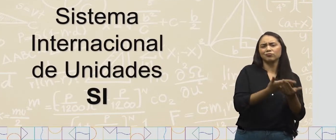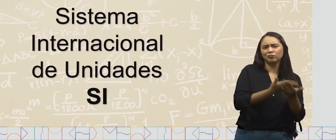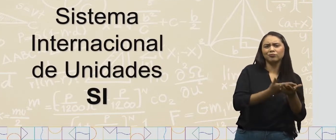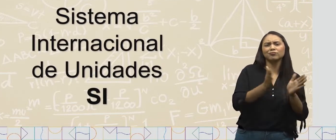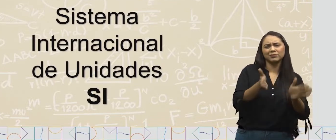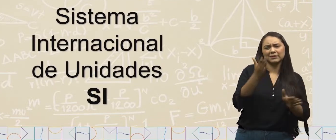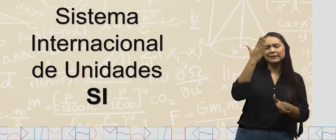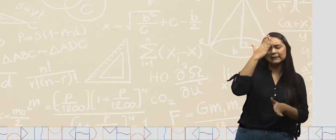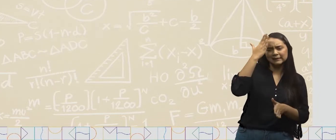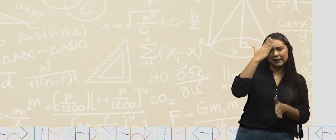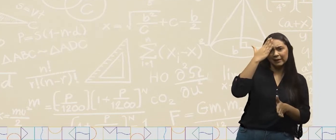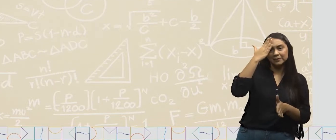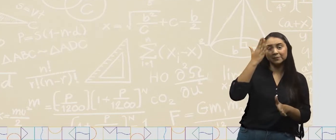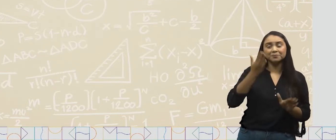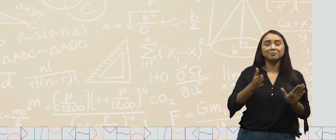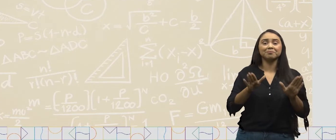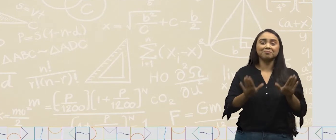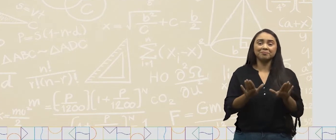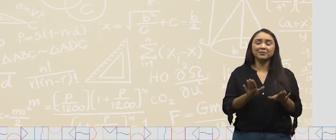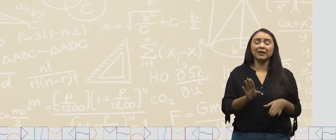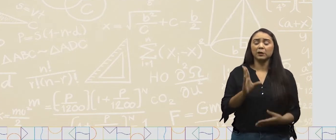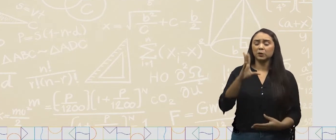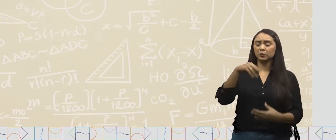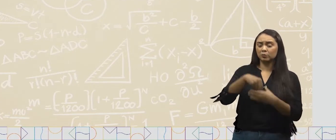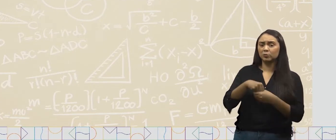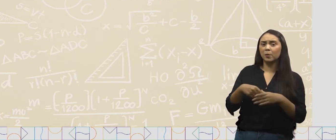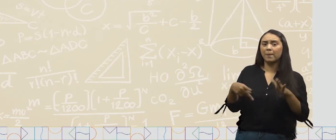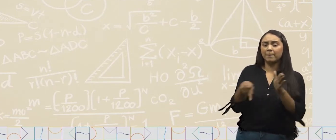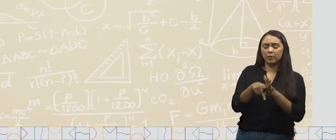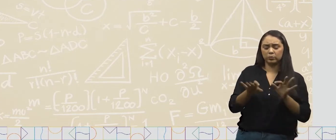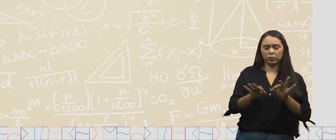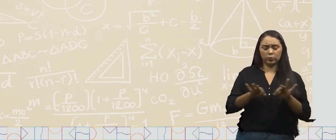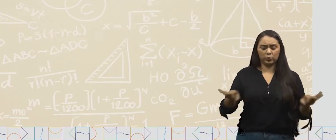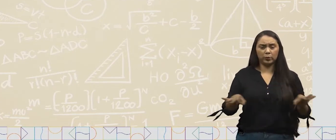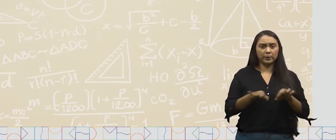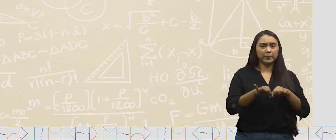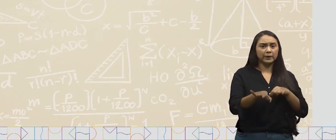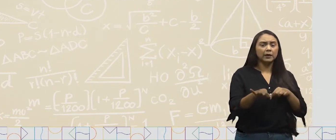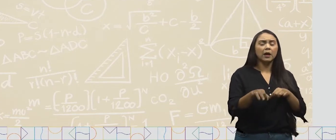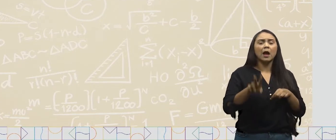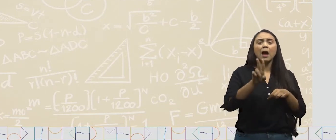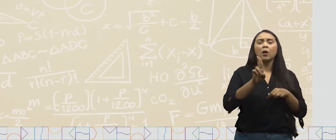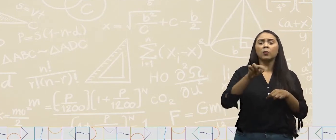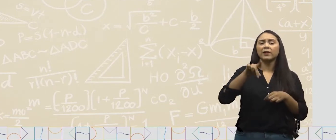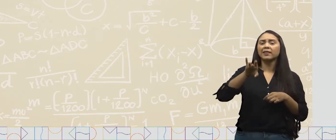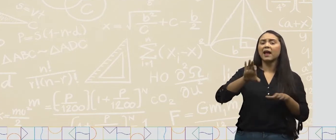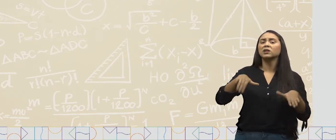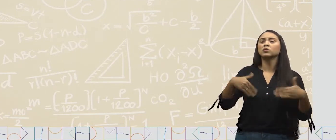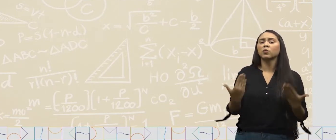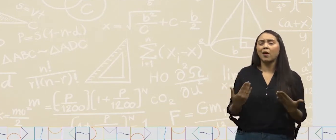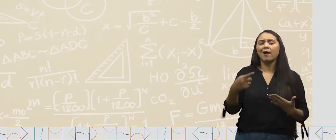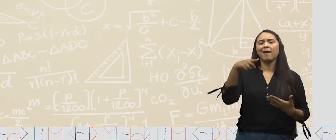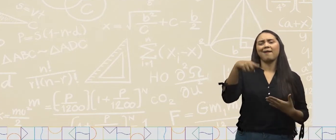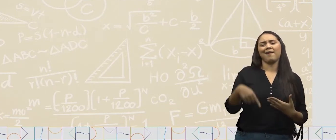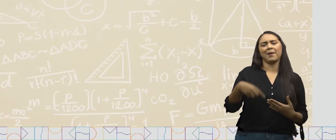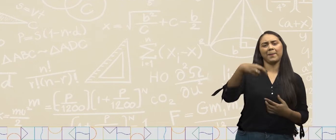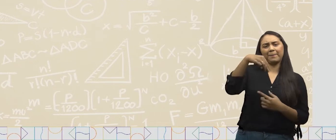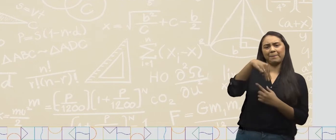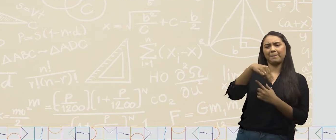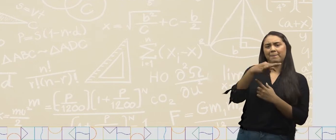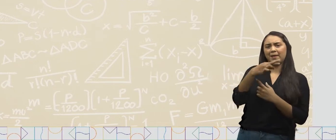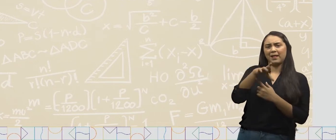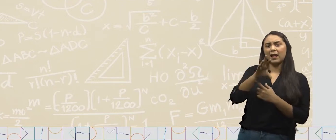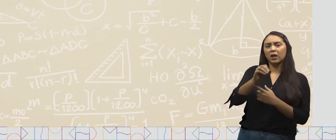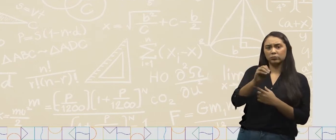aulas anteriores. Enquanto no comprimento a unidade principal é o metro, na medida de